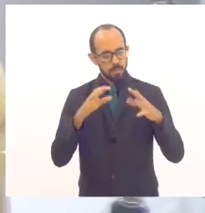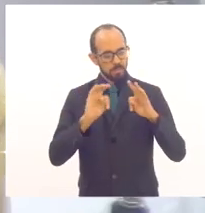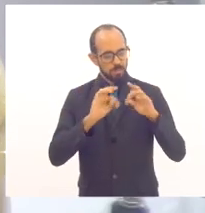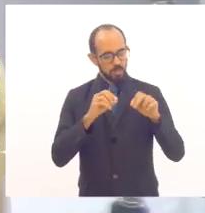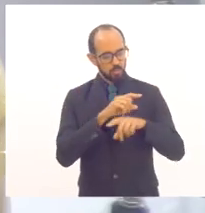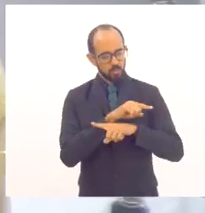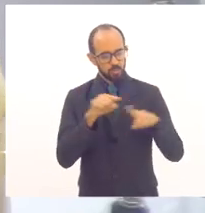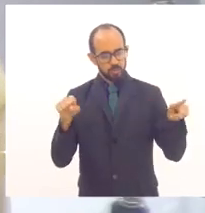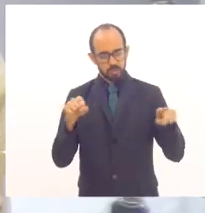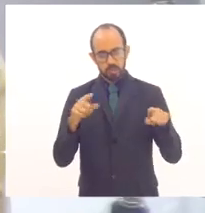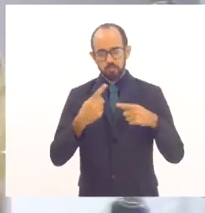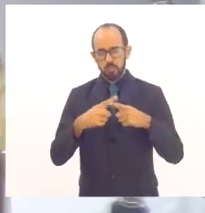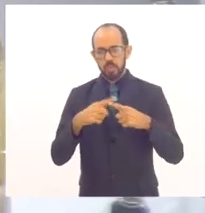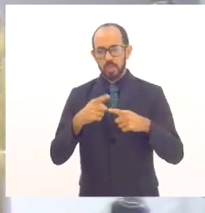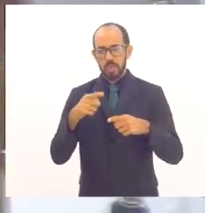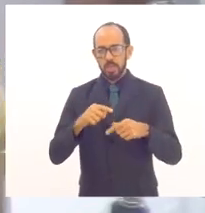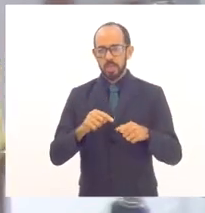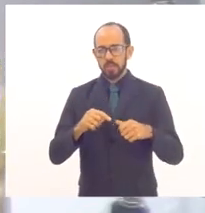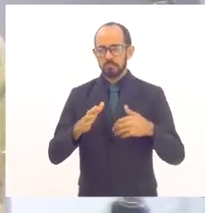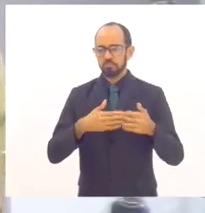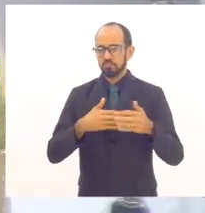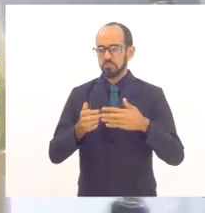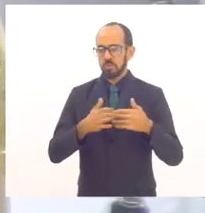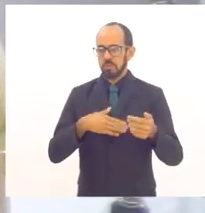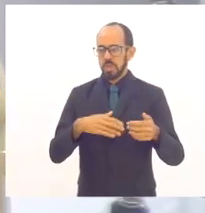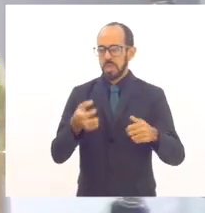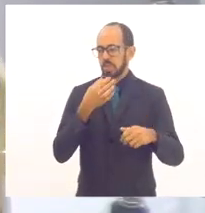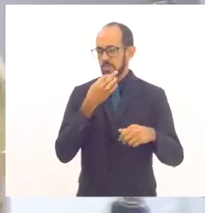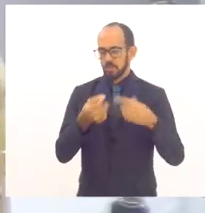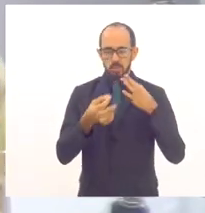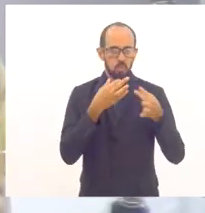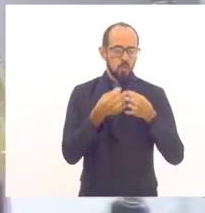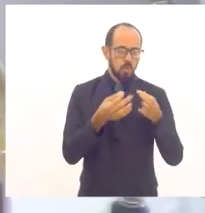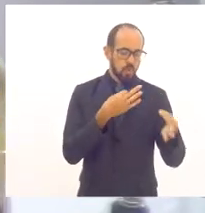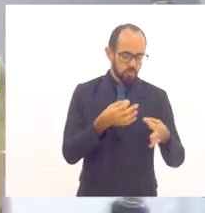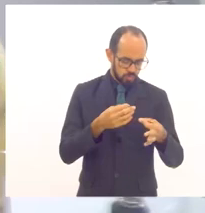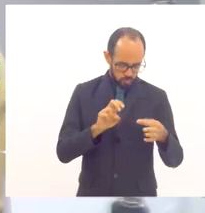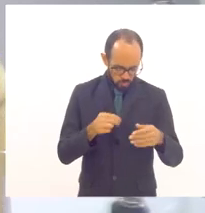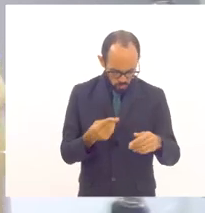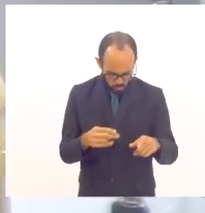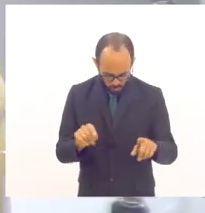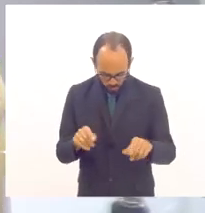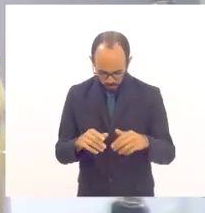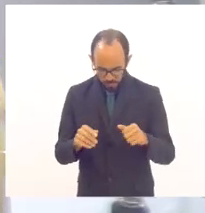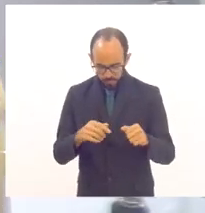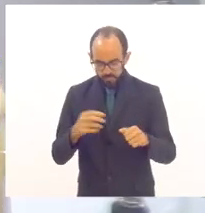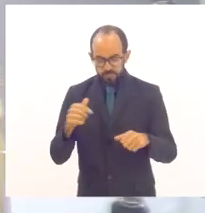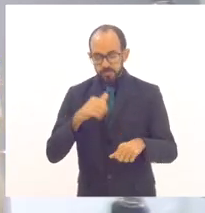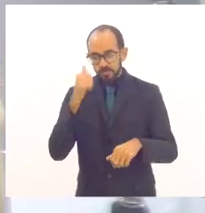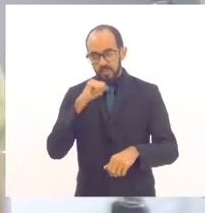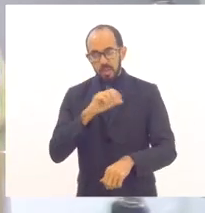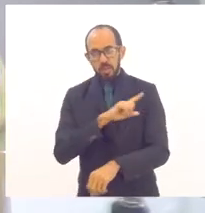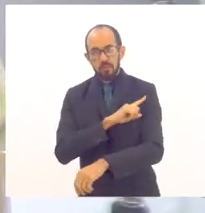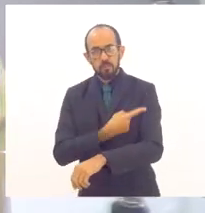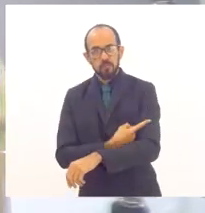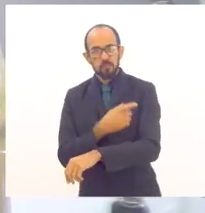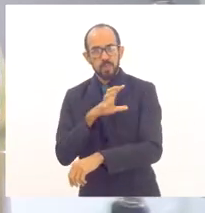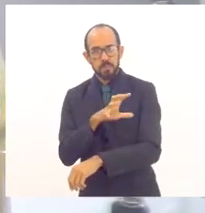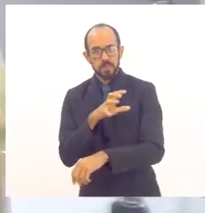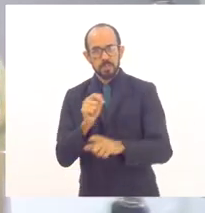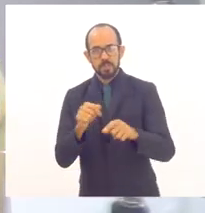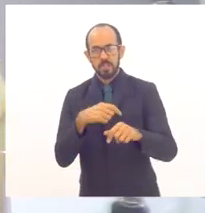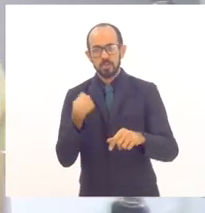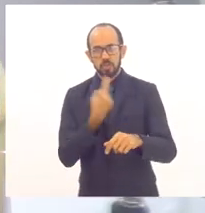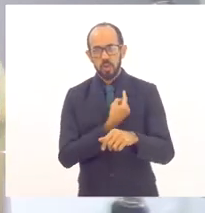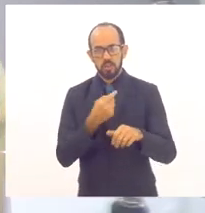de fato, acho que, independente de todas as colocações feministas, estamos aqui para sermos